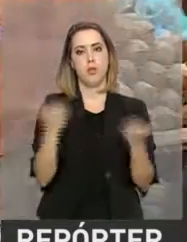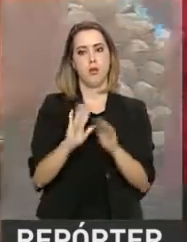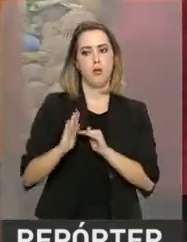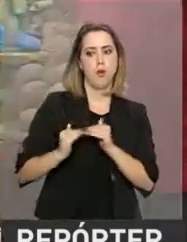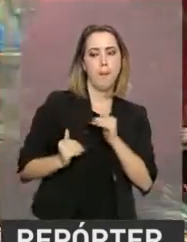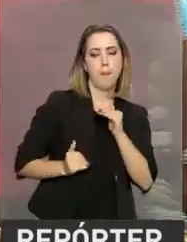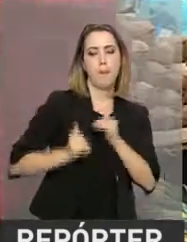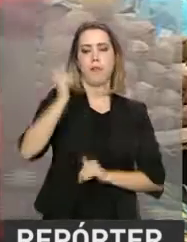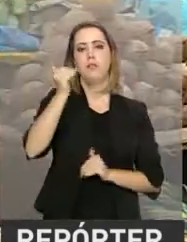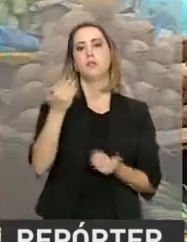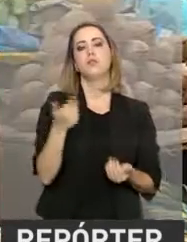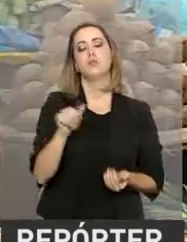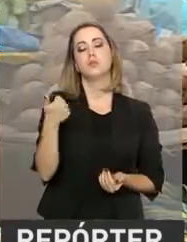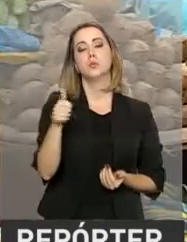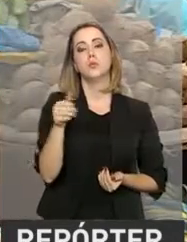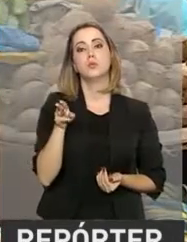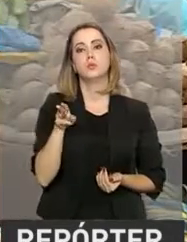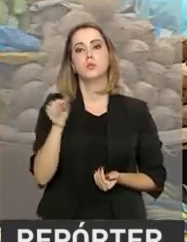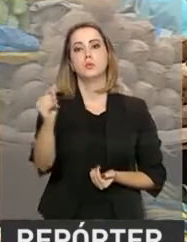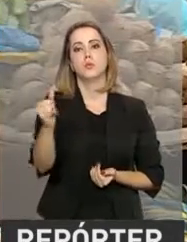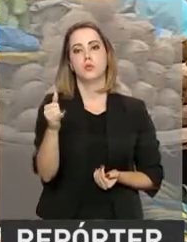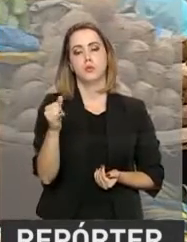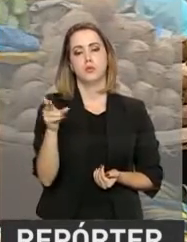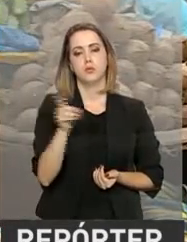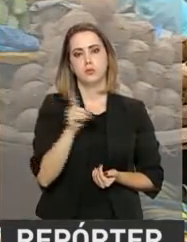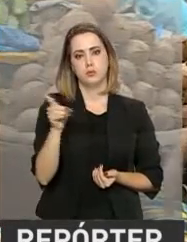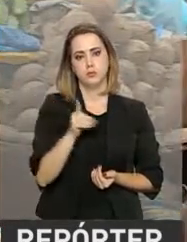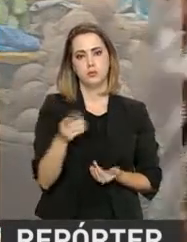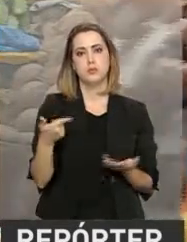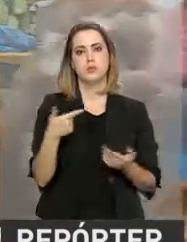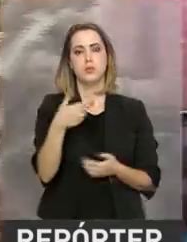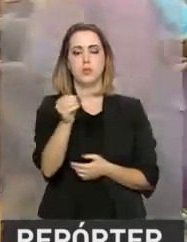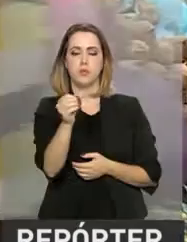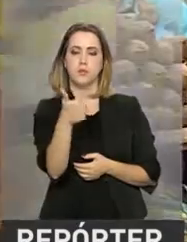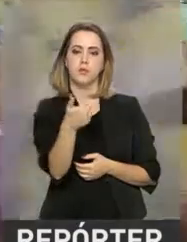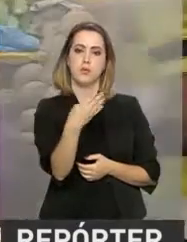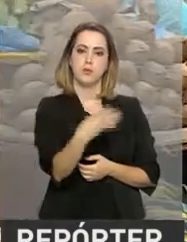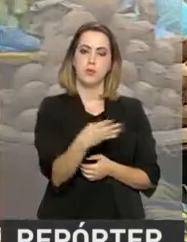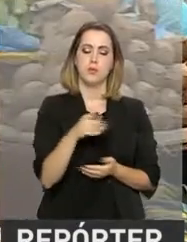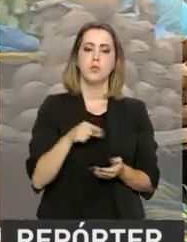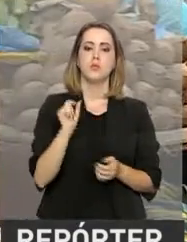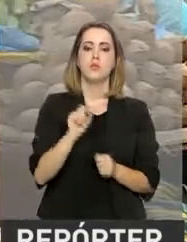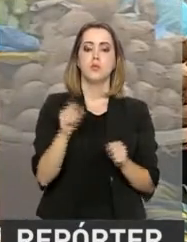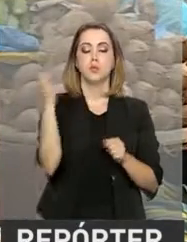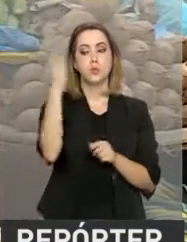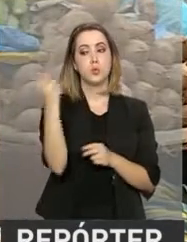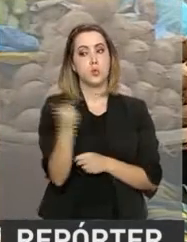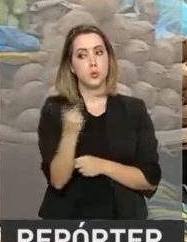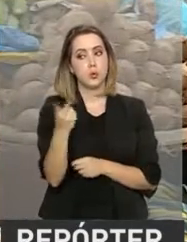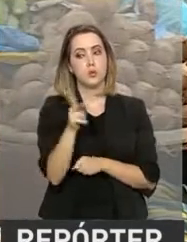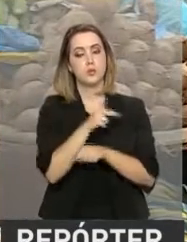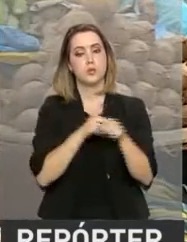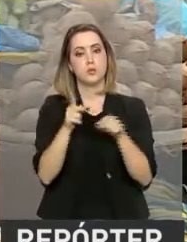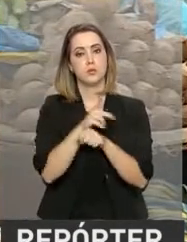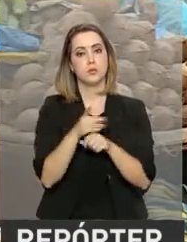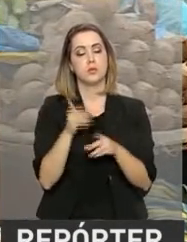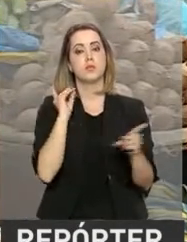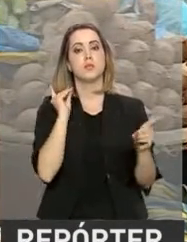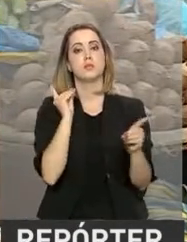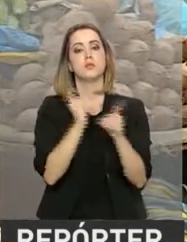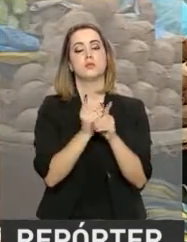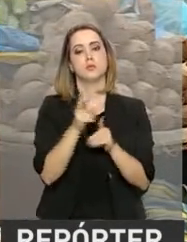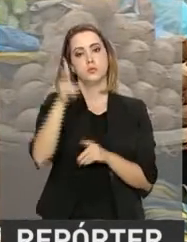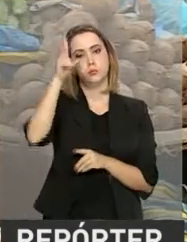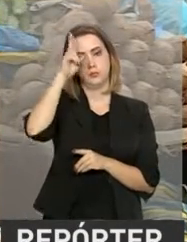para US$ 11 bilhões em 2014. Brasil e Índia devem se reunir aí em um encontro bilateral na segunda-feira.